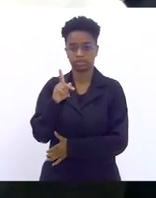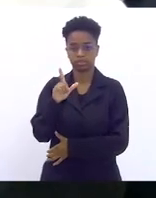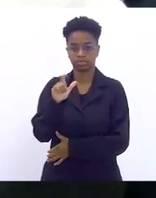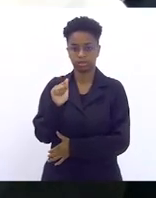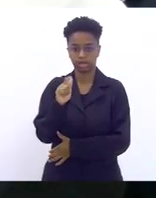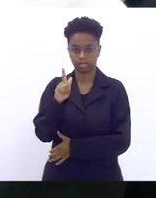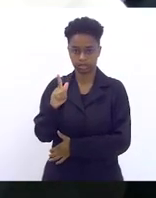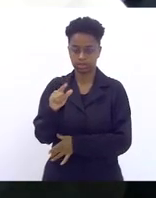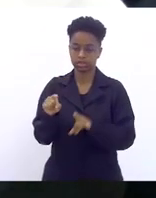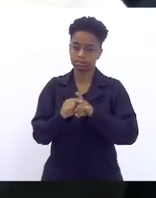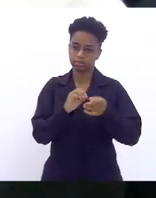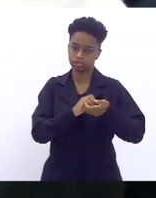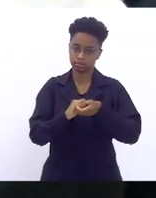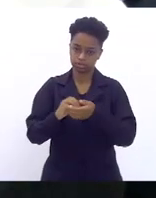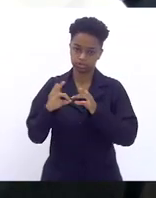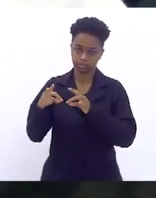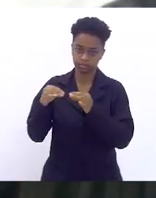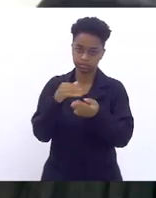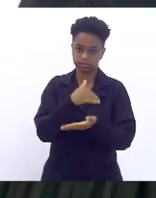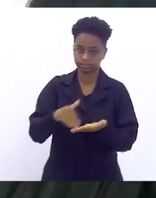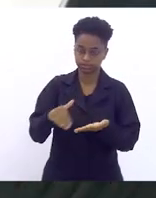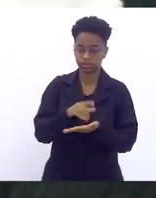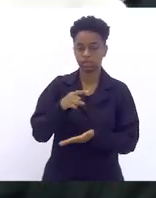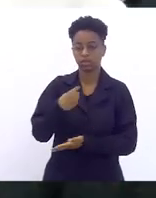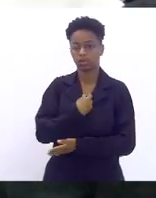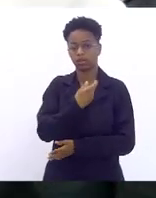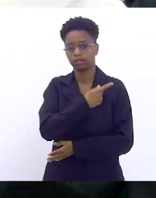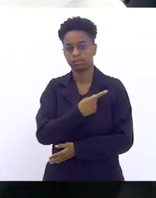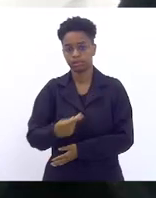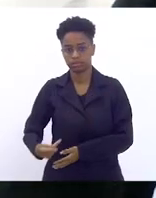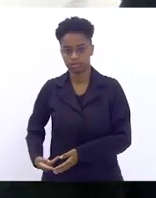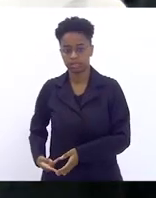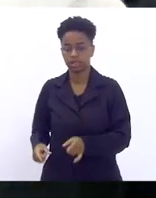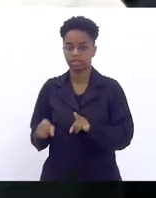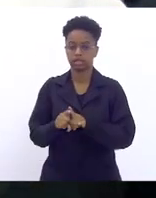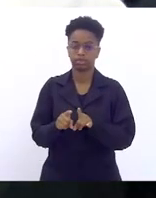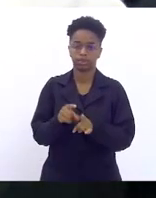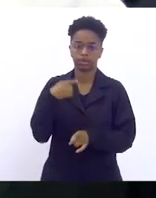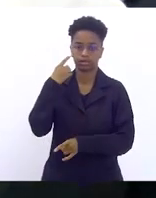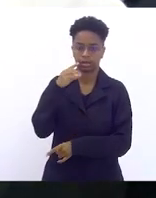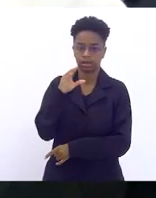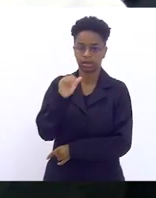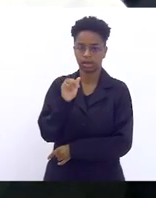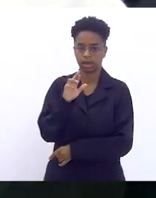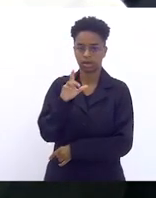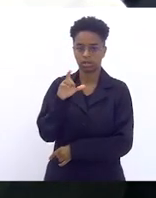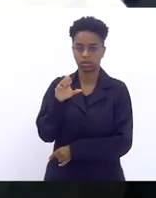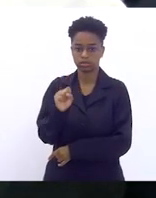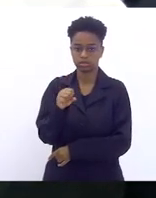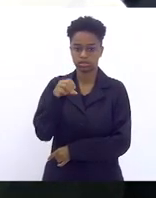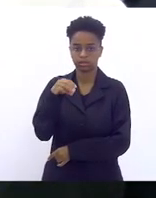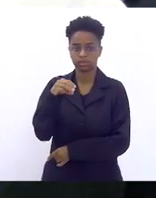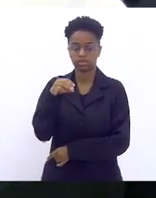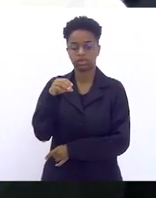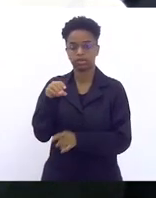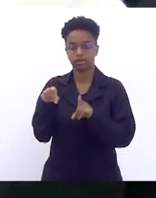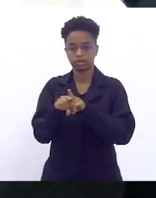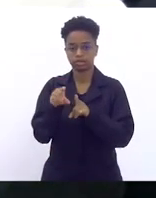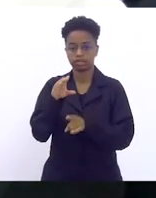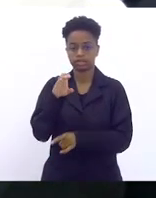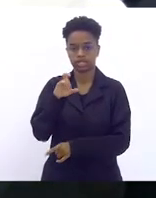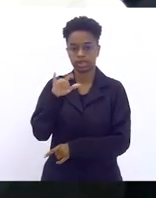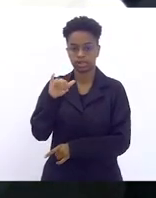todo secretários nosso presidente da correia nosso Deputado carro de Macedo deputada Jordão um deputado